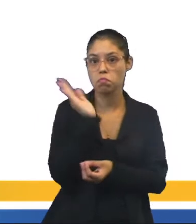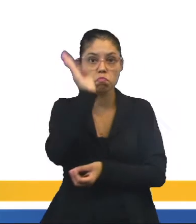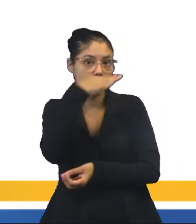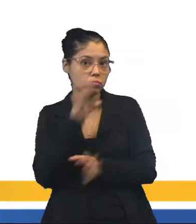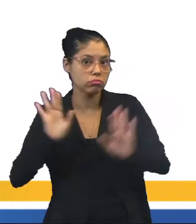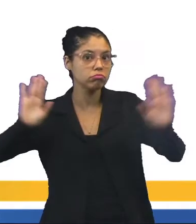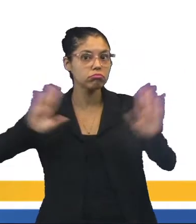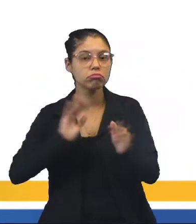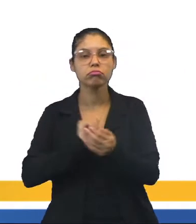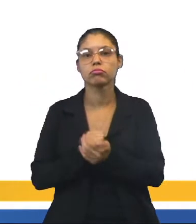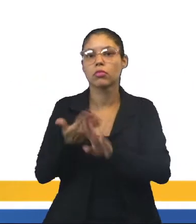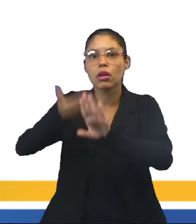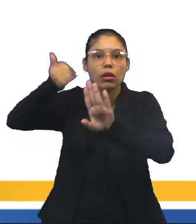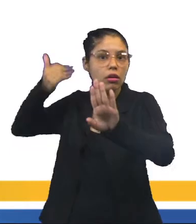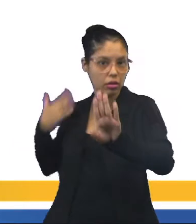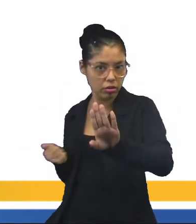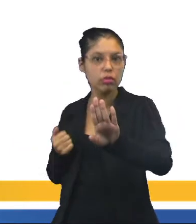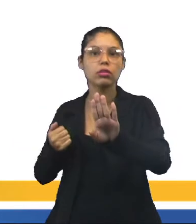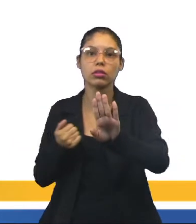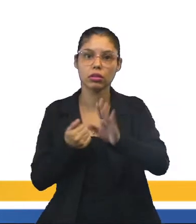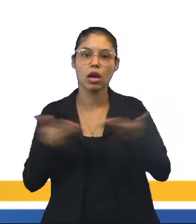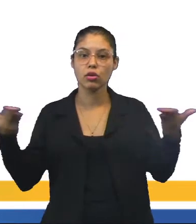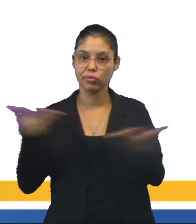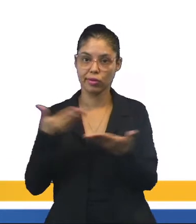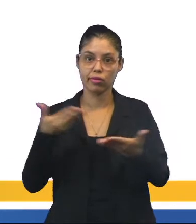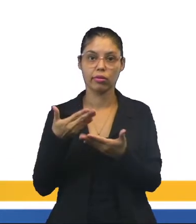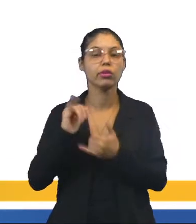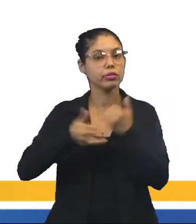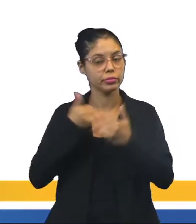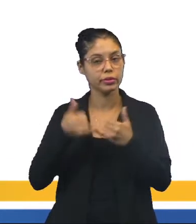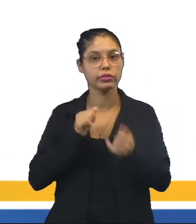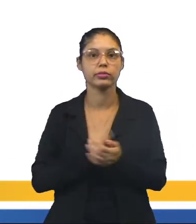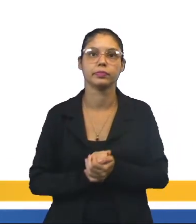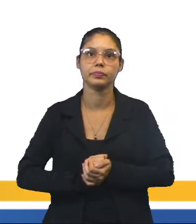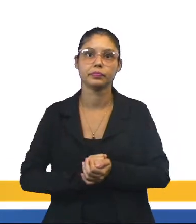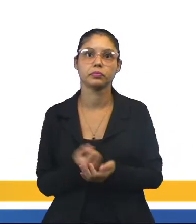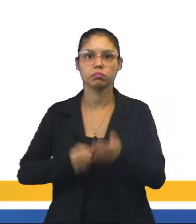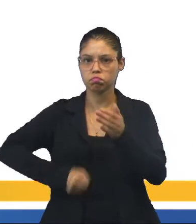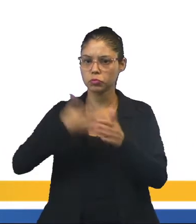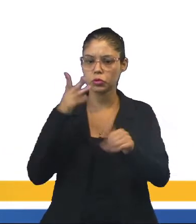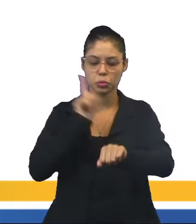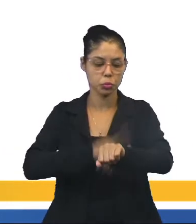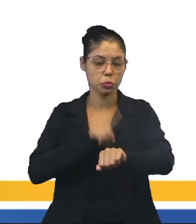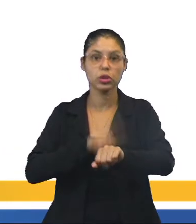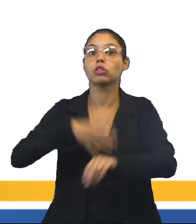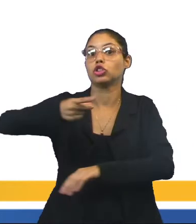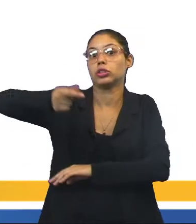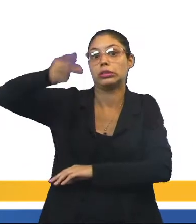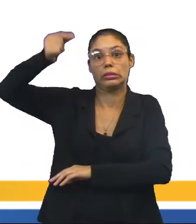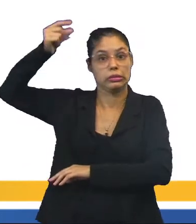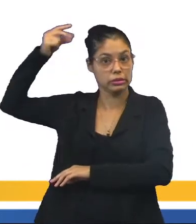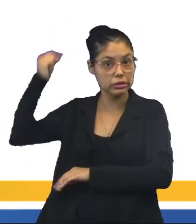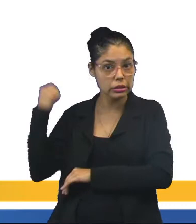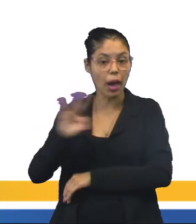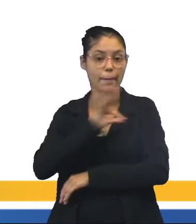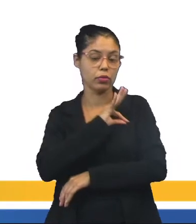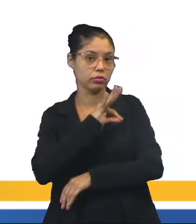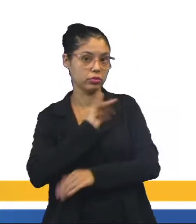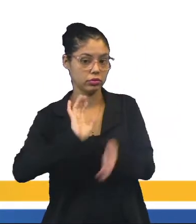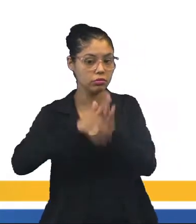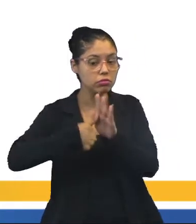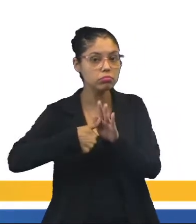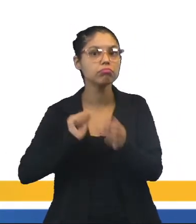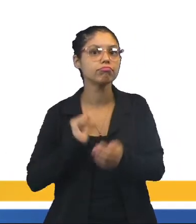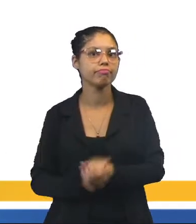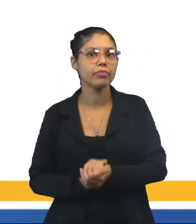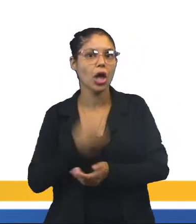mal, são anteriores à era eletrônica. Há muito tempo que as crianças brincam de polícia e ladrão e o fato de